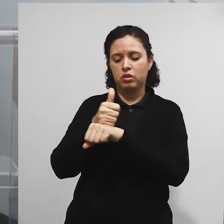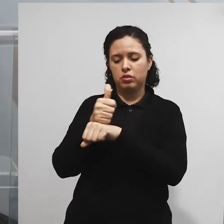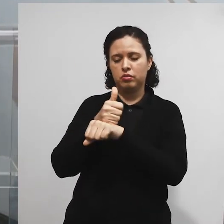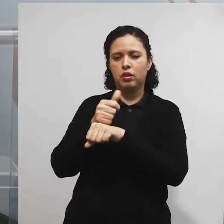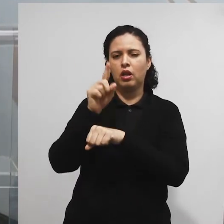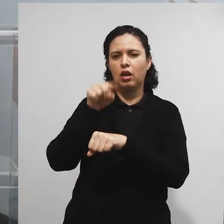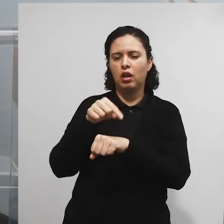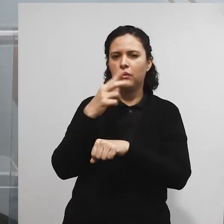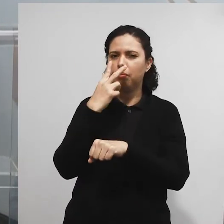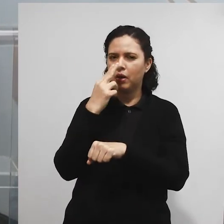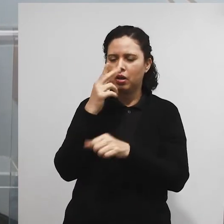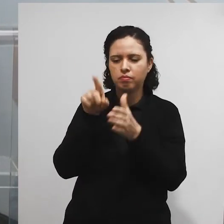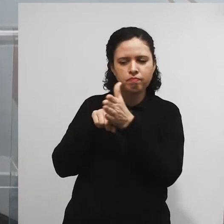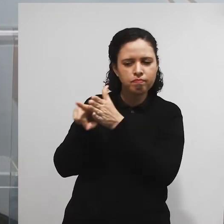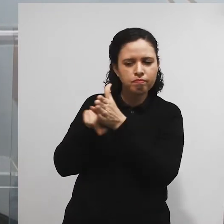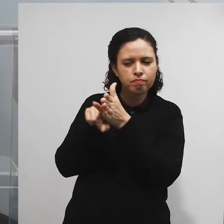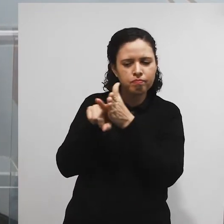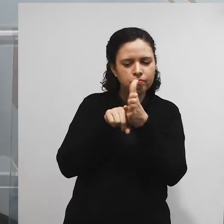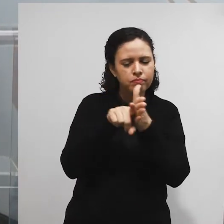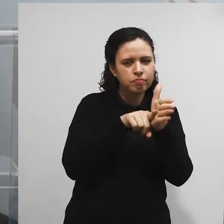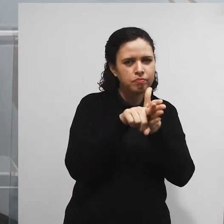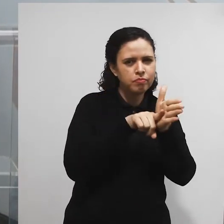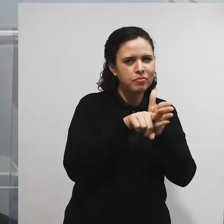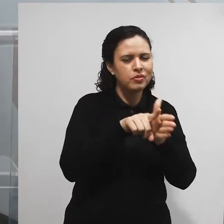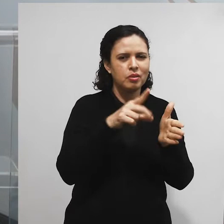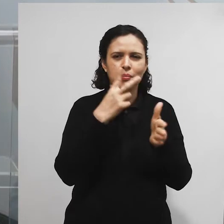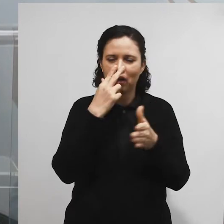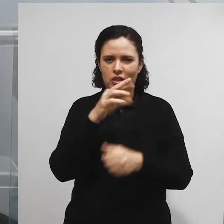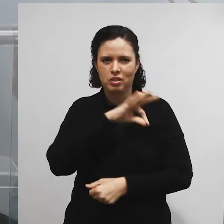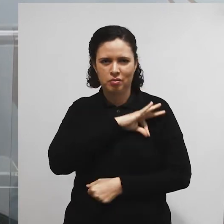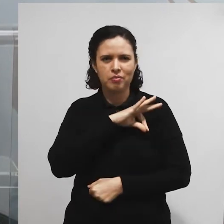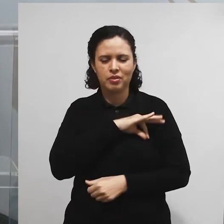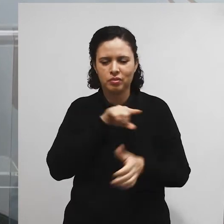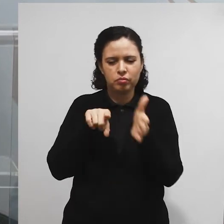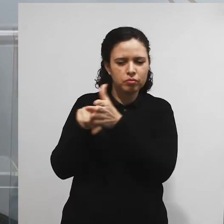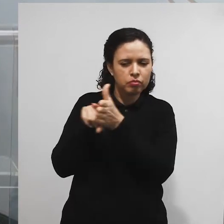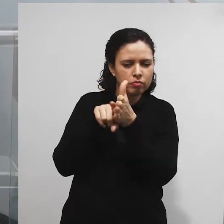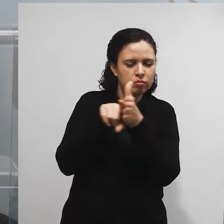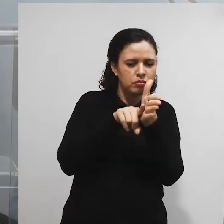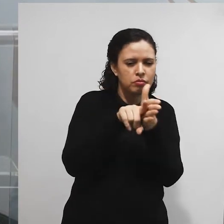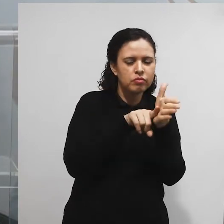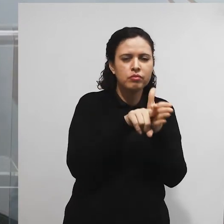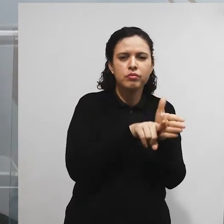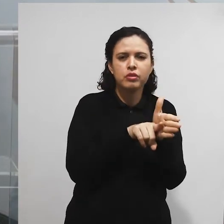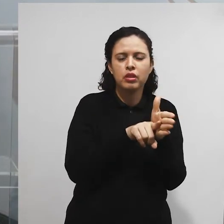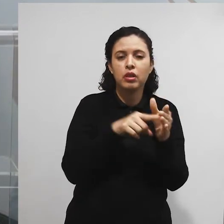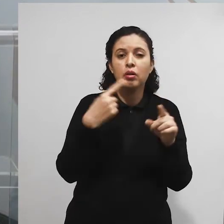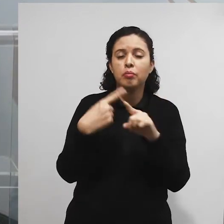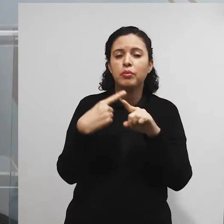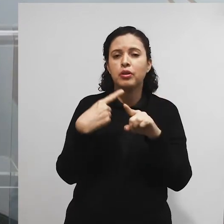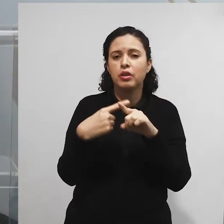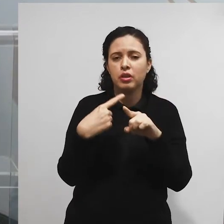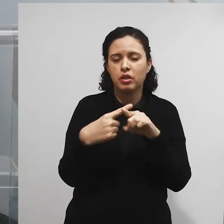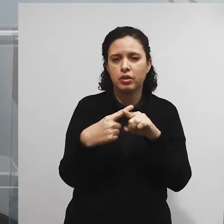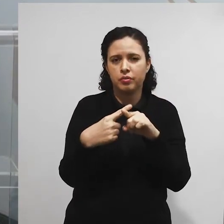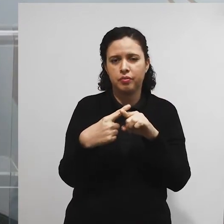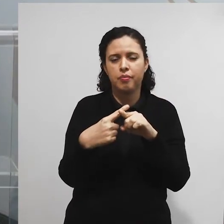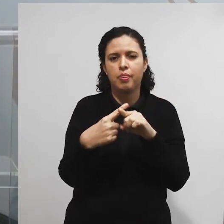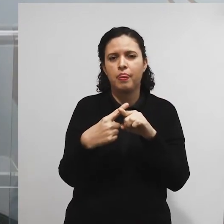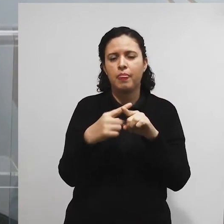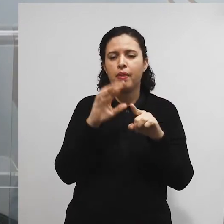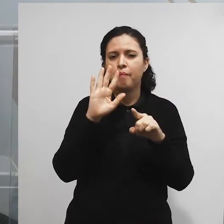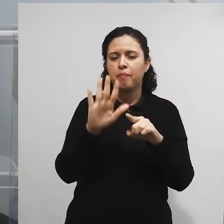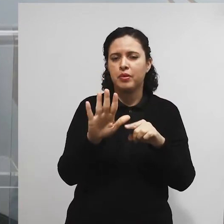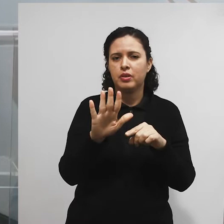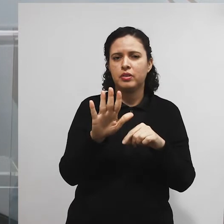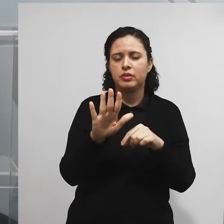um investigador da polícia, com a diferença. O investigador, ele se infiltra e não